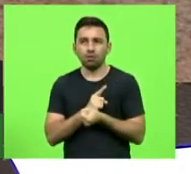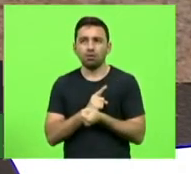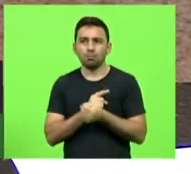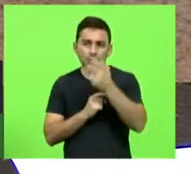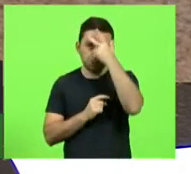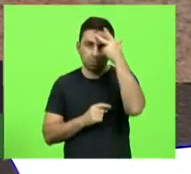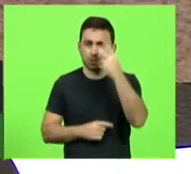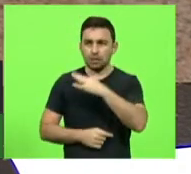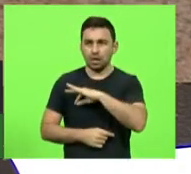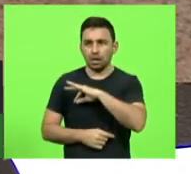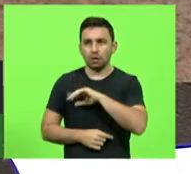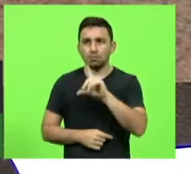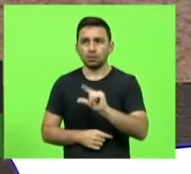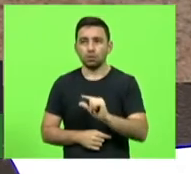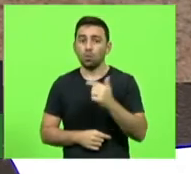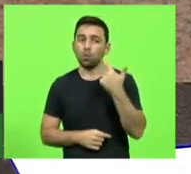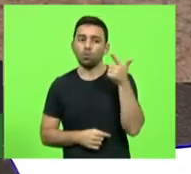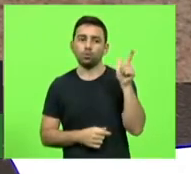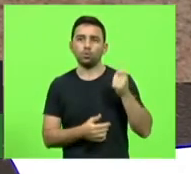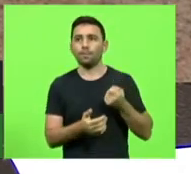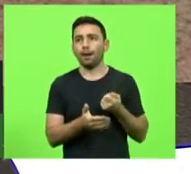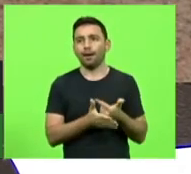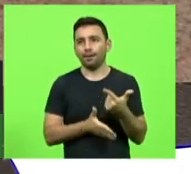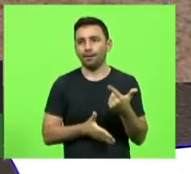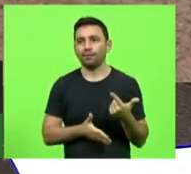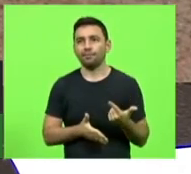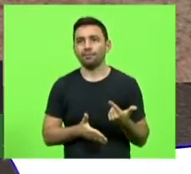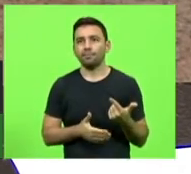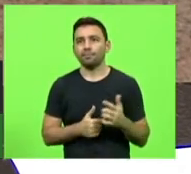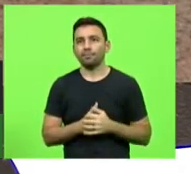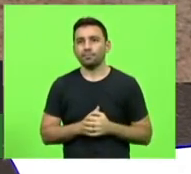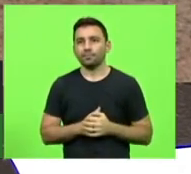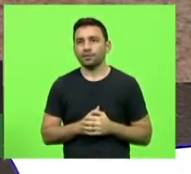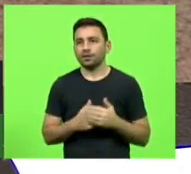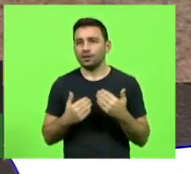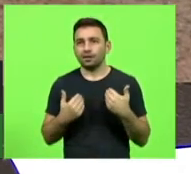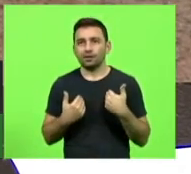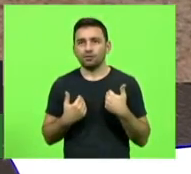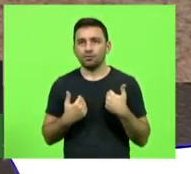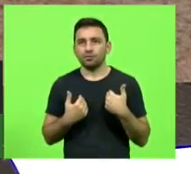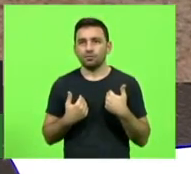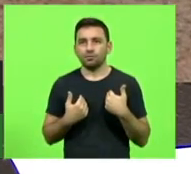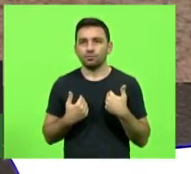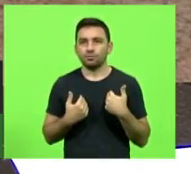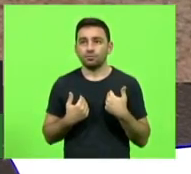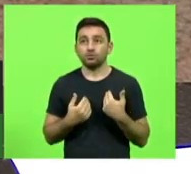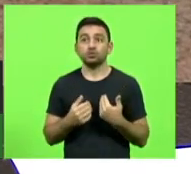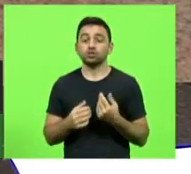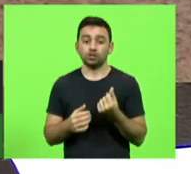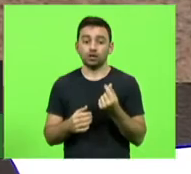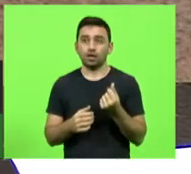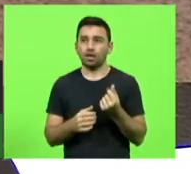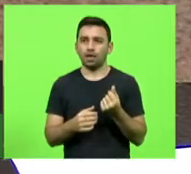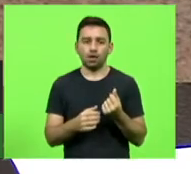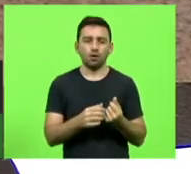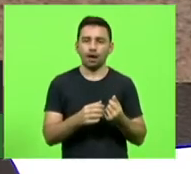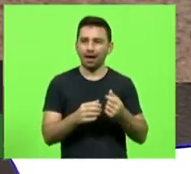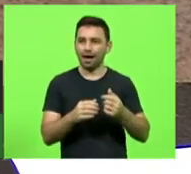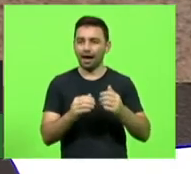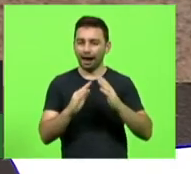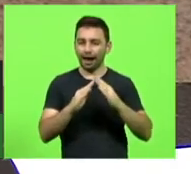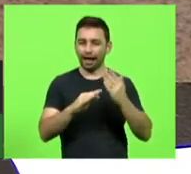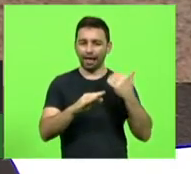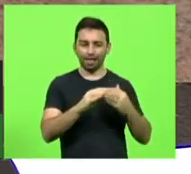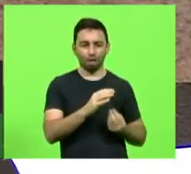recebe menos, alguém vai estar pagando por isso. Eu não sei qual parte de que dinheiro não brota atrás da casa, não cai de